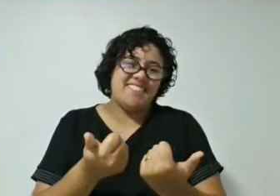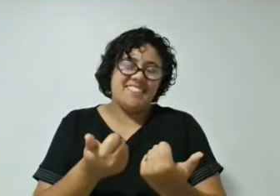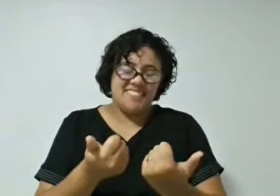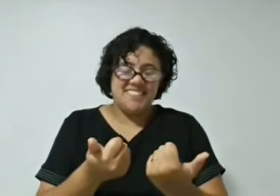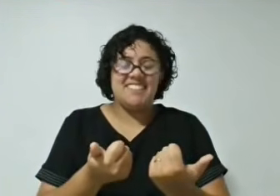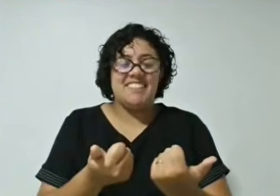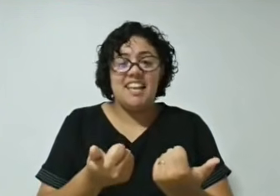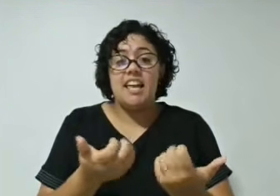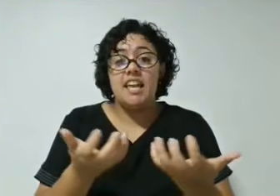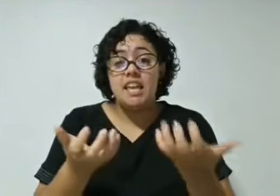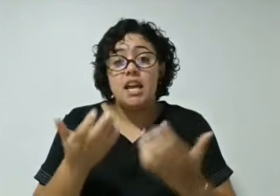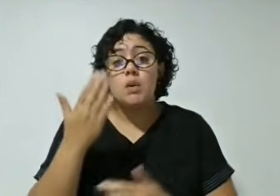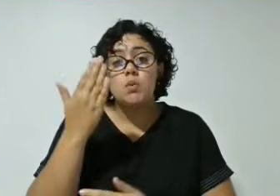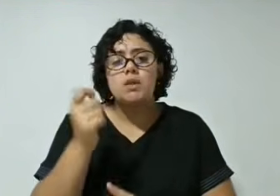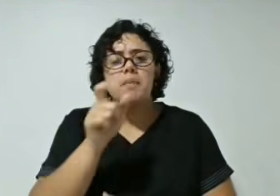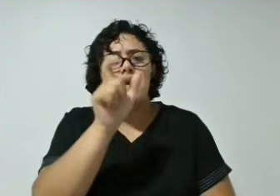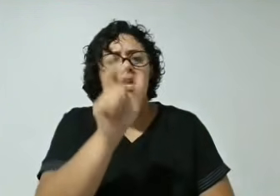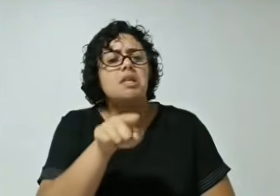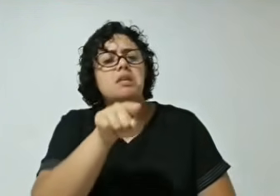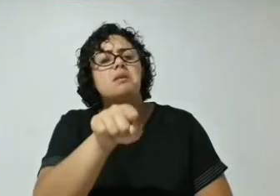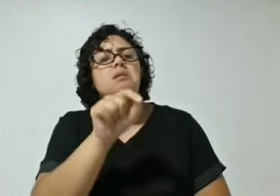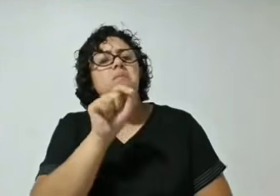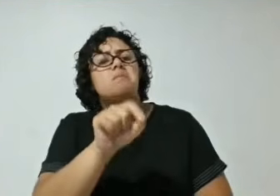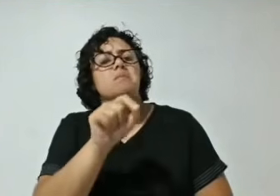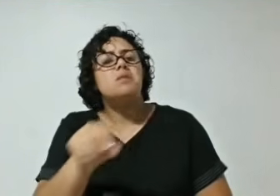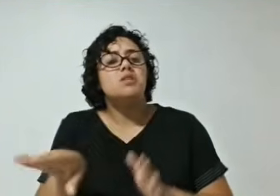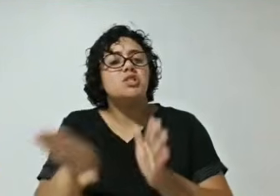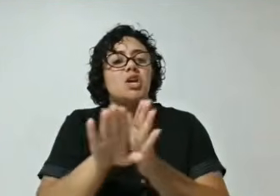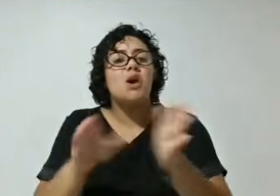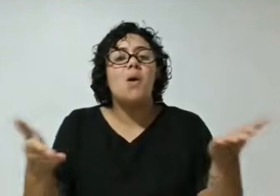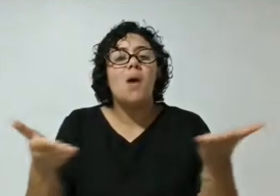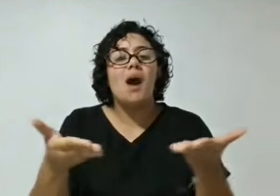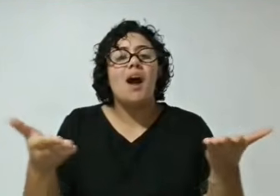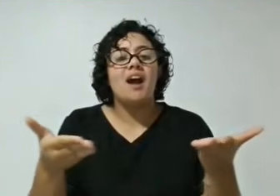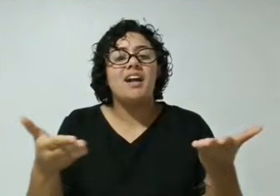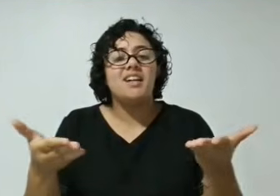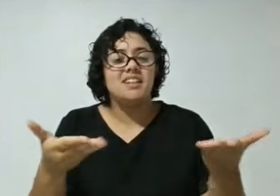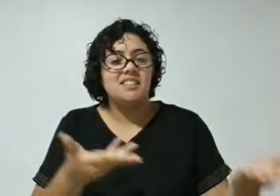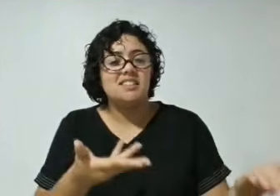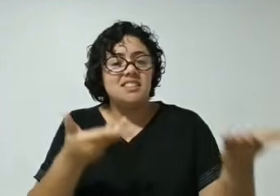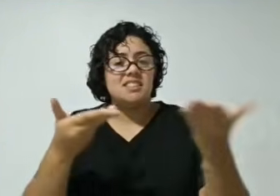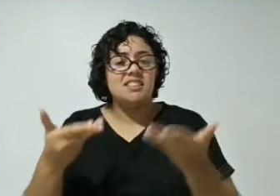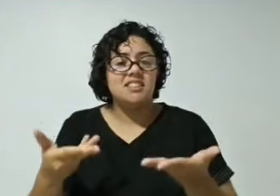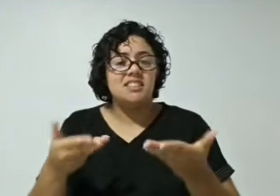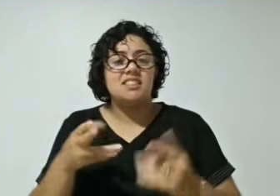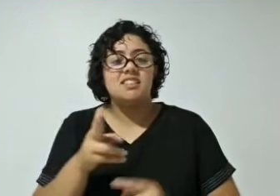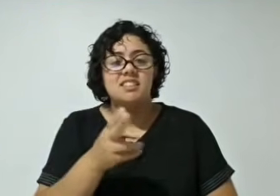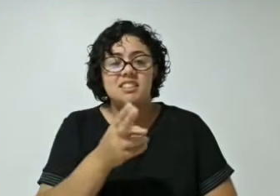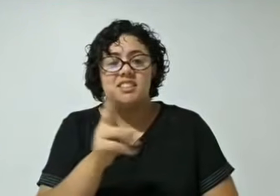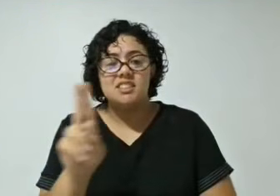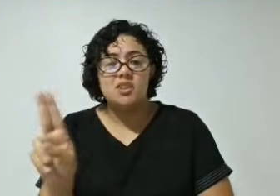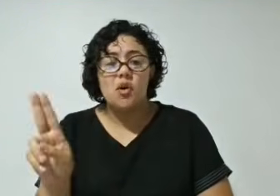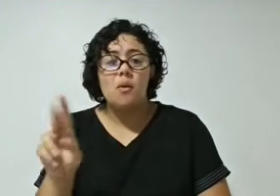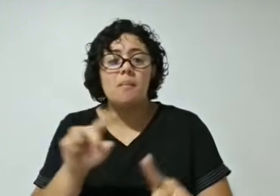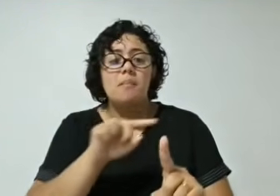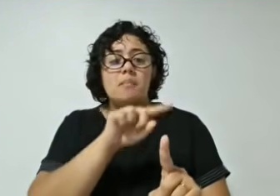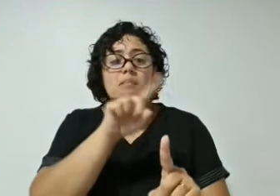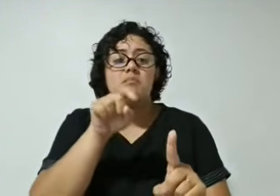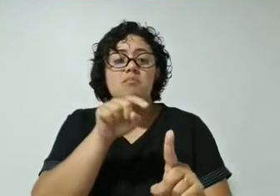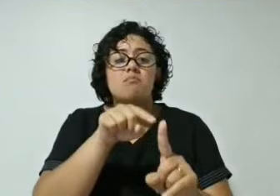quem é essa moça que está aqui, que chegou aqui. O nome e a função no Centro Cultural